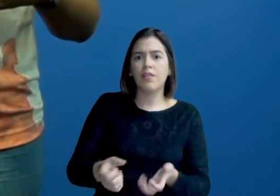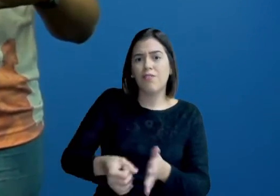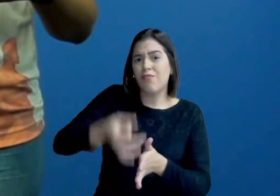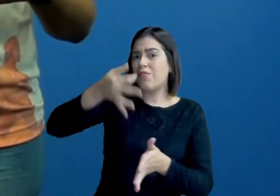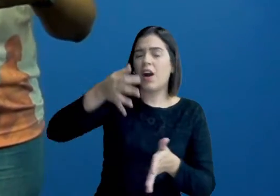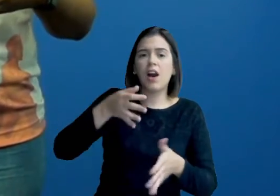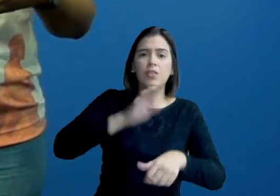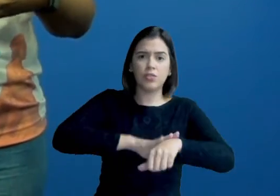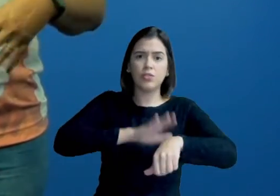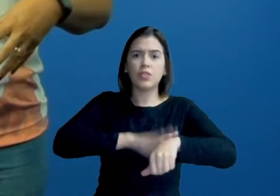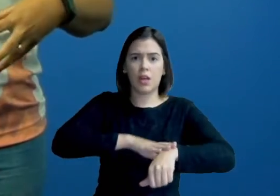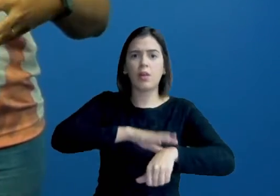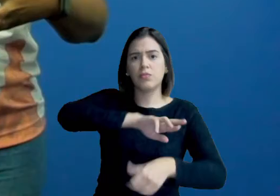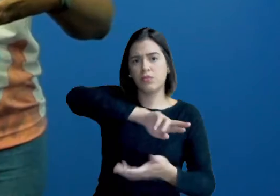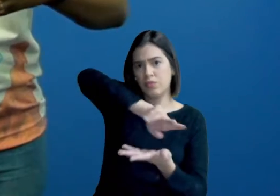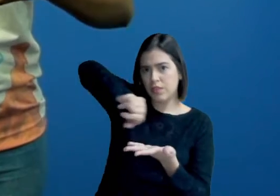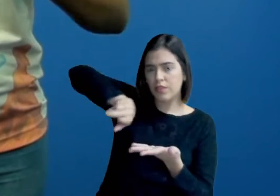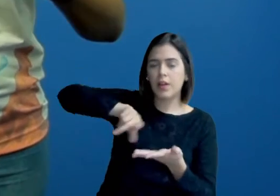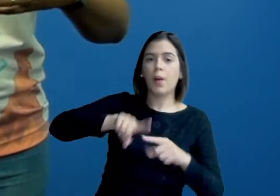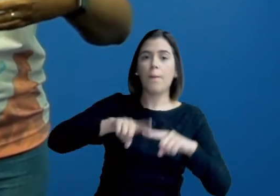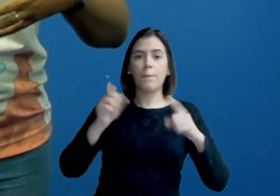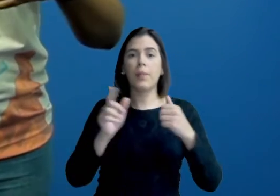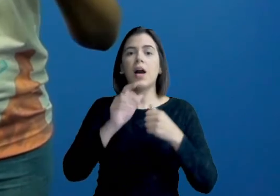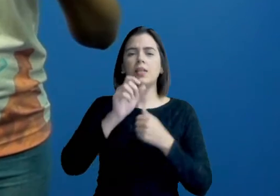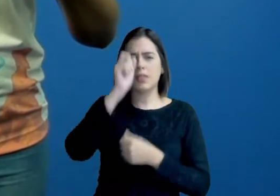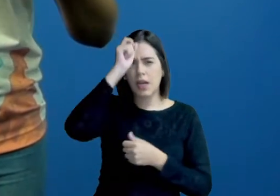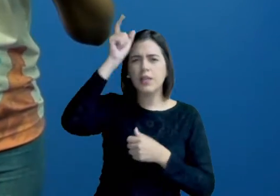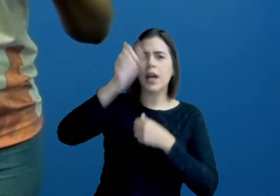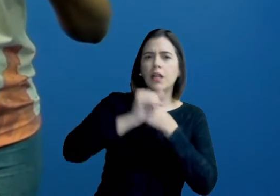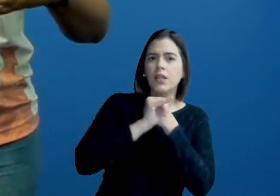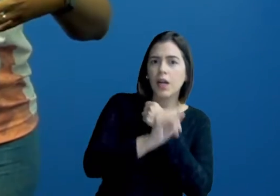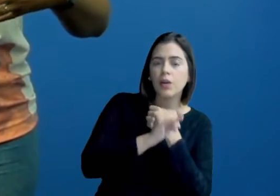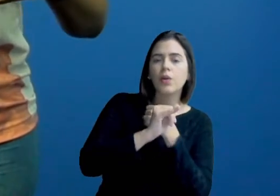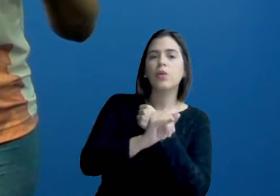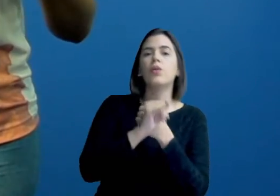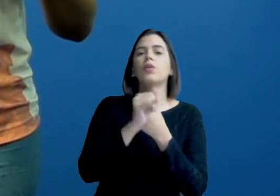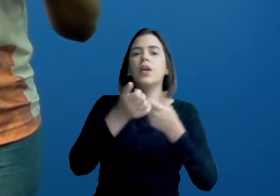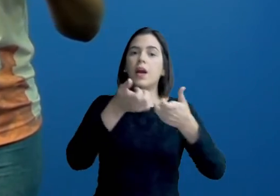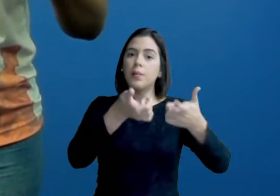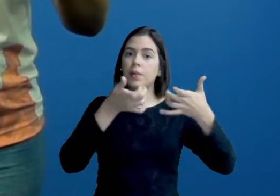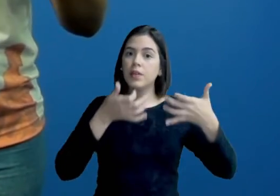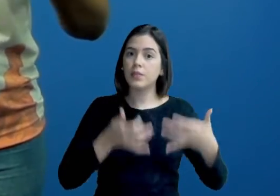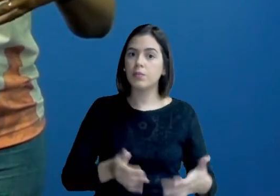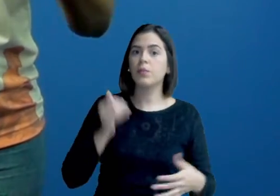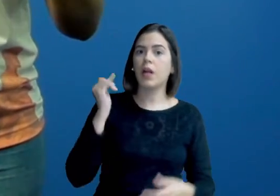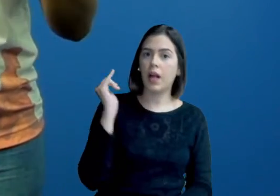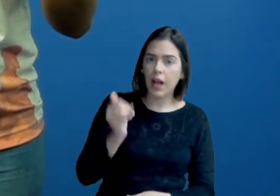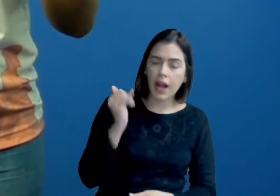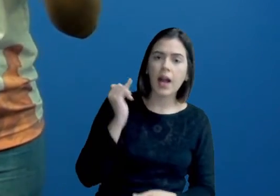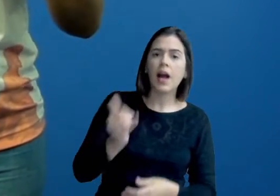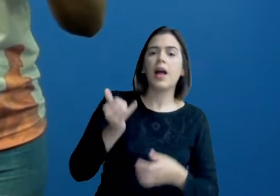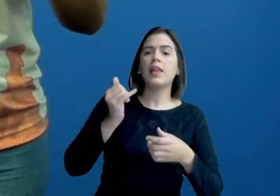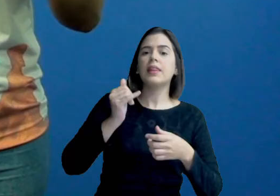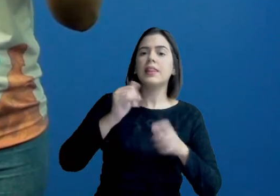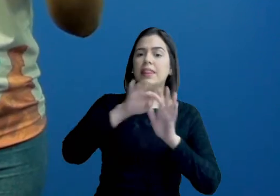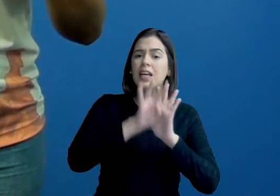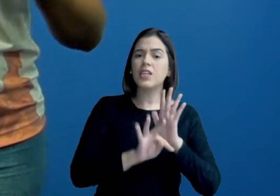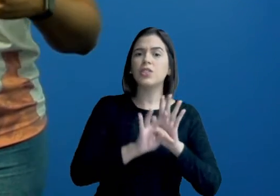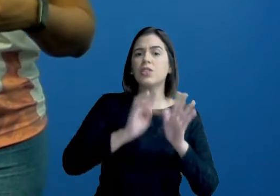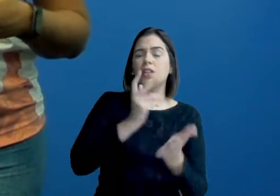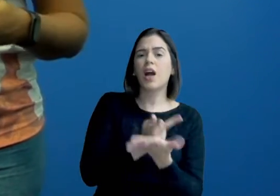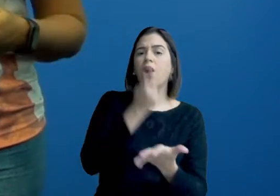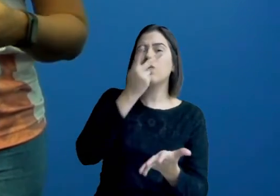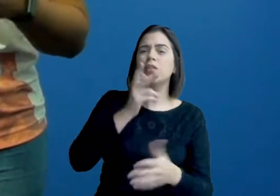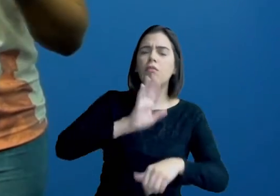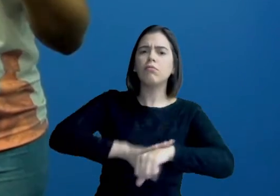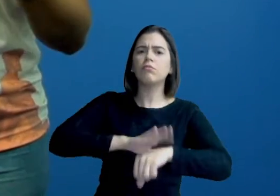ideia principal da crônica, né, a origem dela, de como ela foi criada, eram para narrar textos que estavam acontecendo